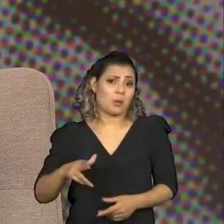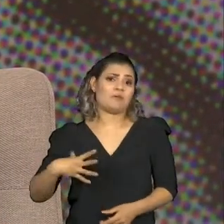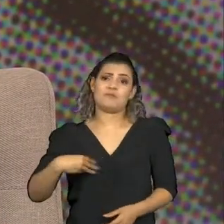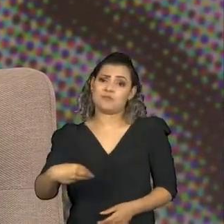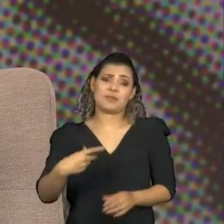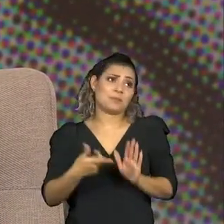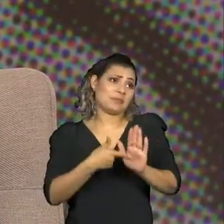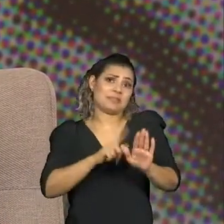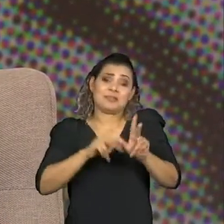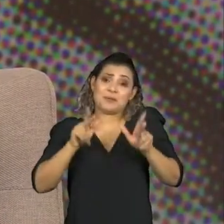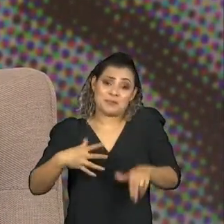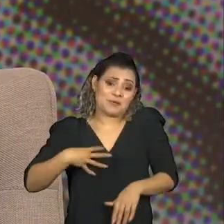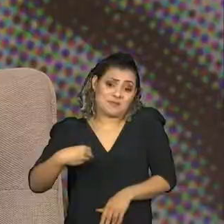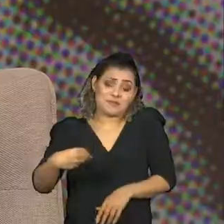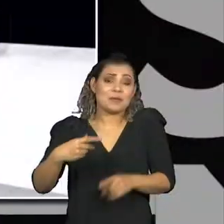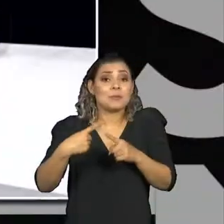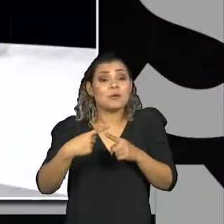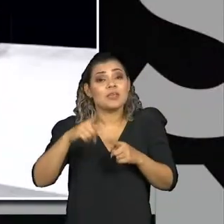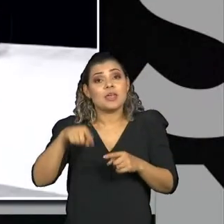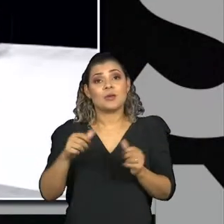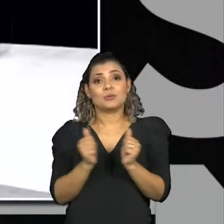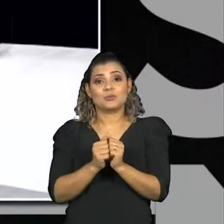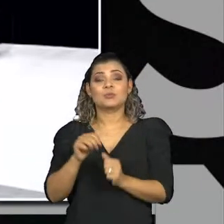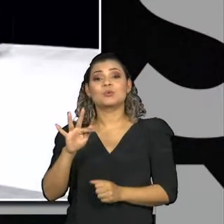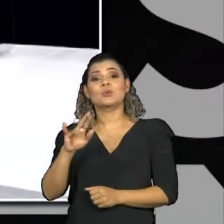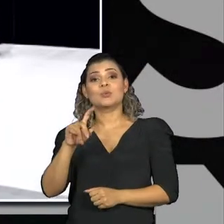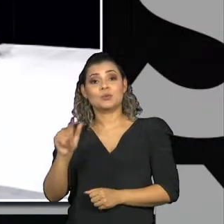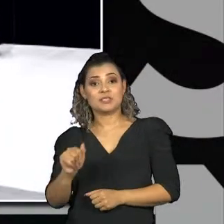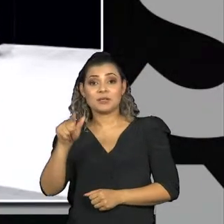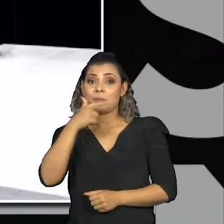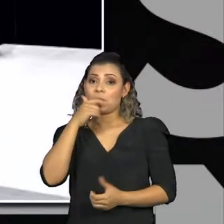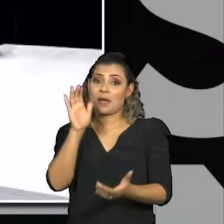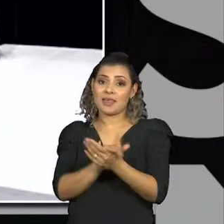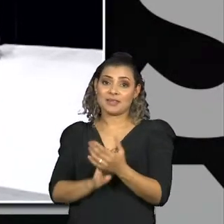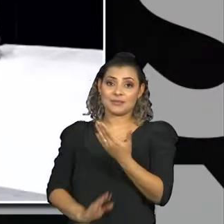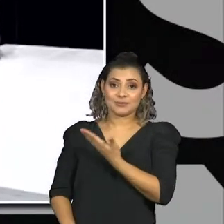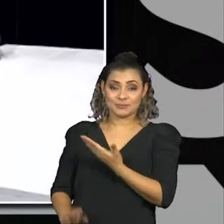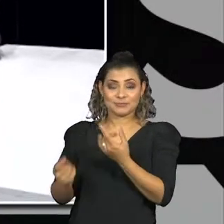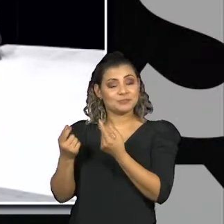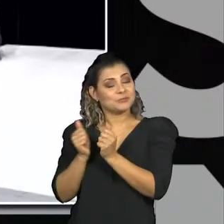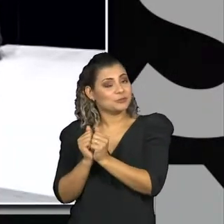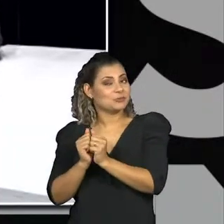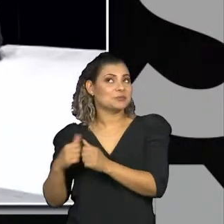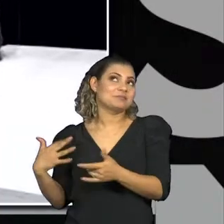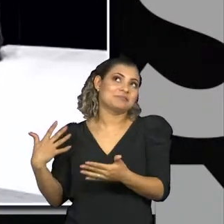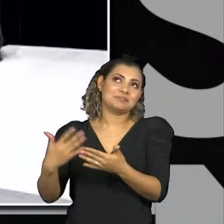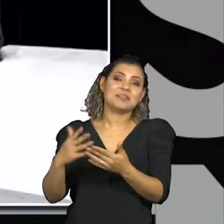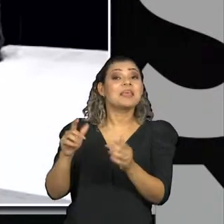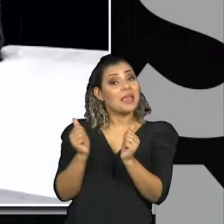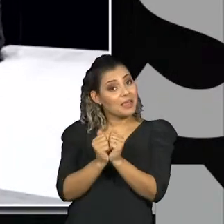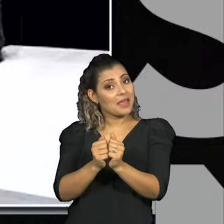eu fazia com o Luiz Vilaça. Seu marido. Meu companheiro de vida e de arte aí.